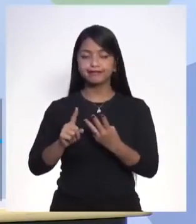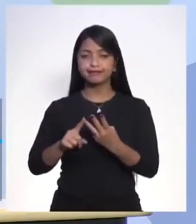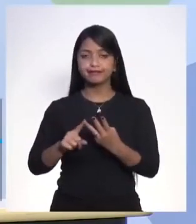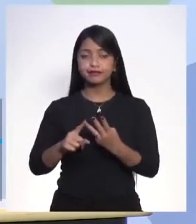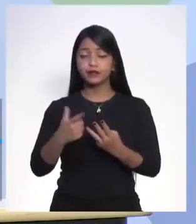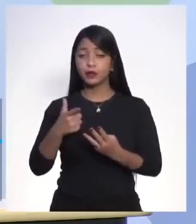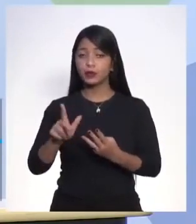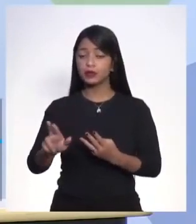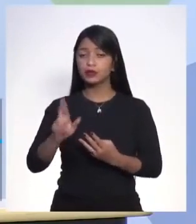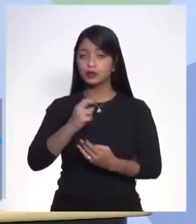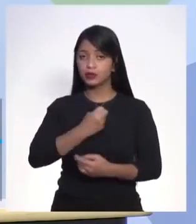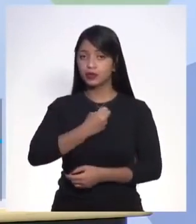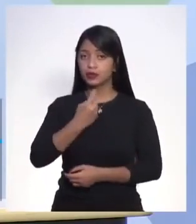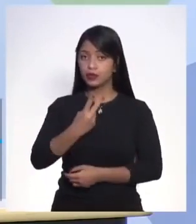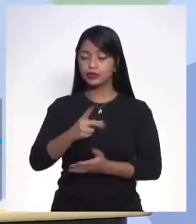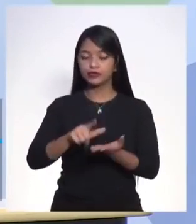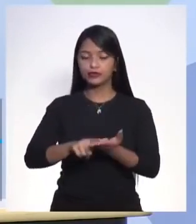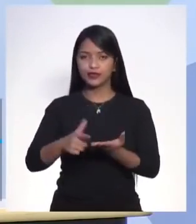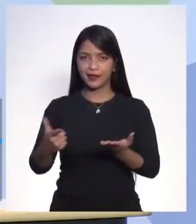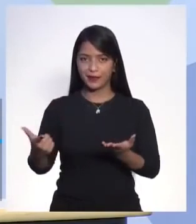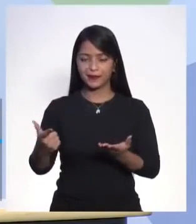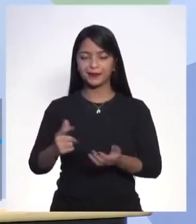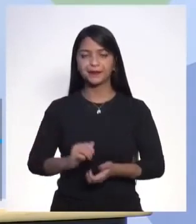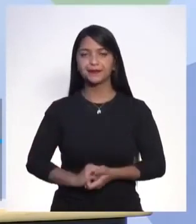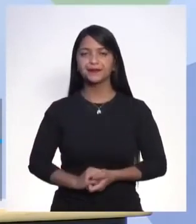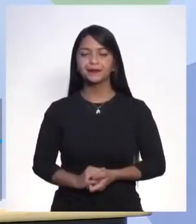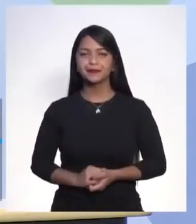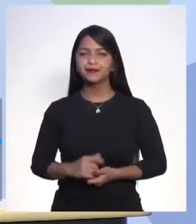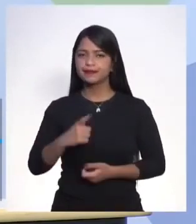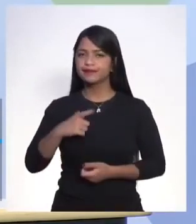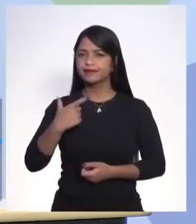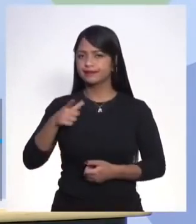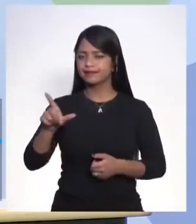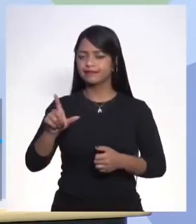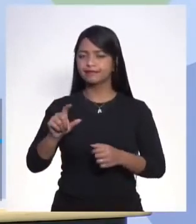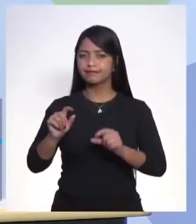colocou jornal. Aí tem outros aqui.